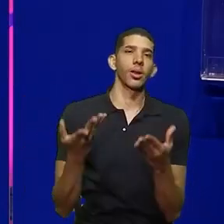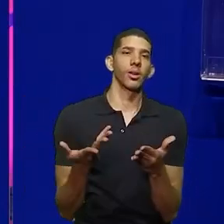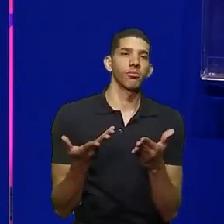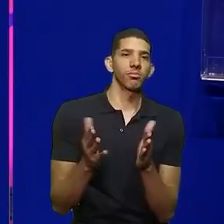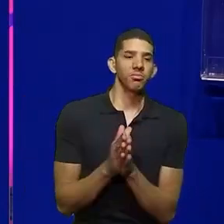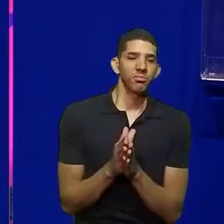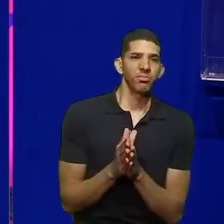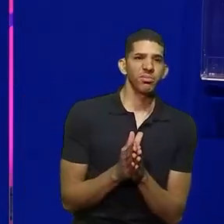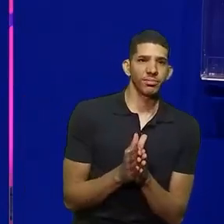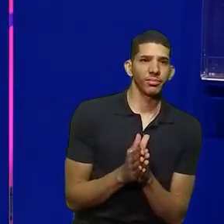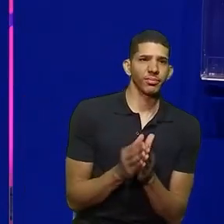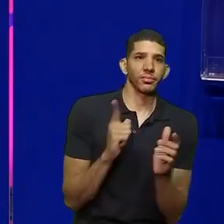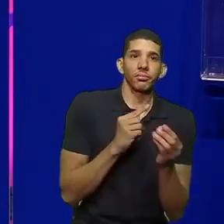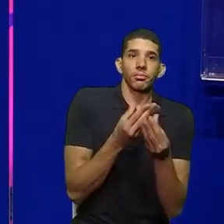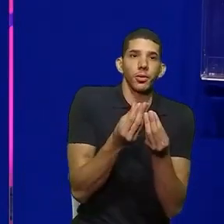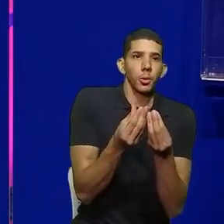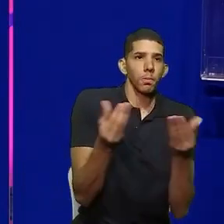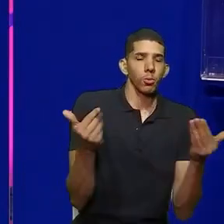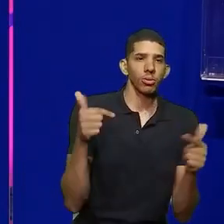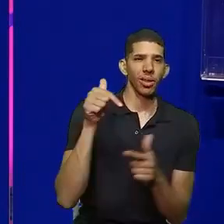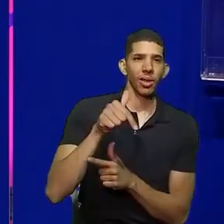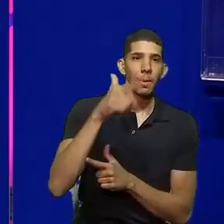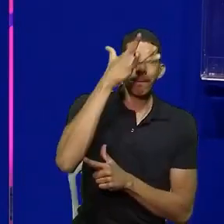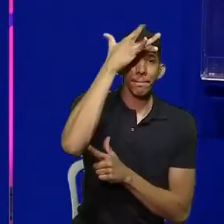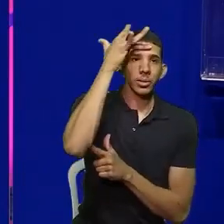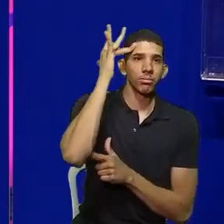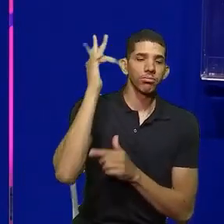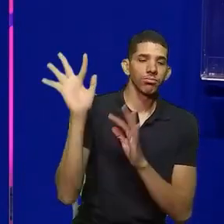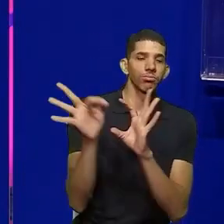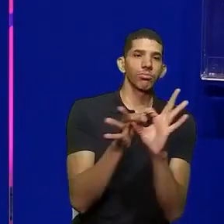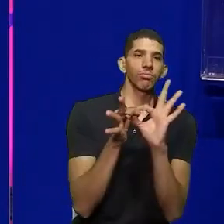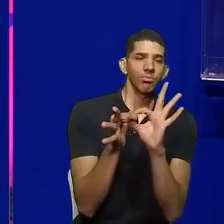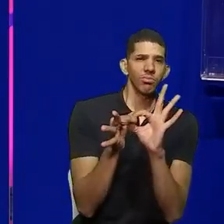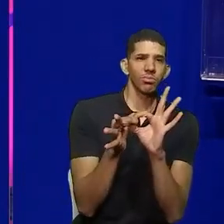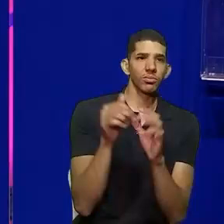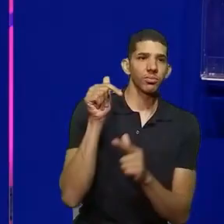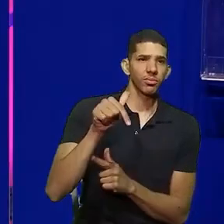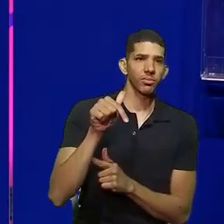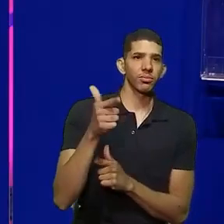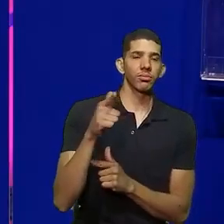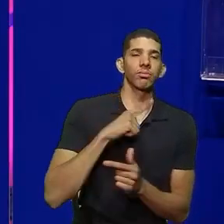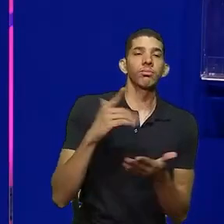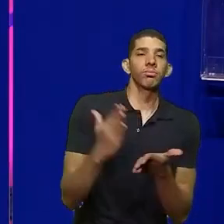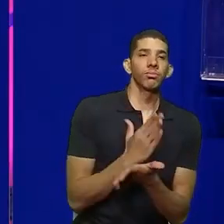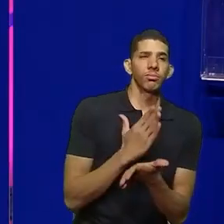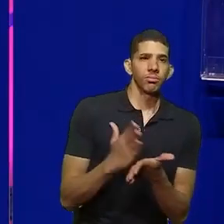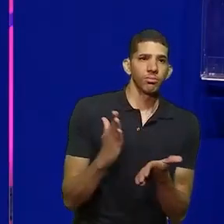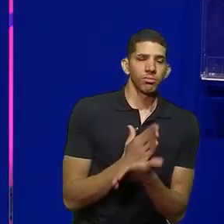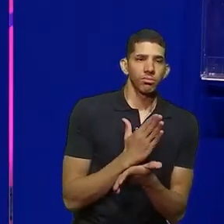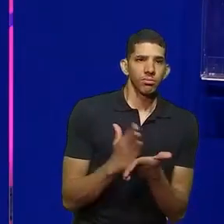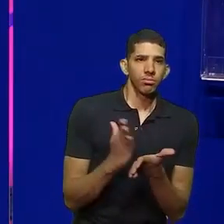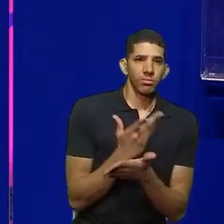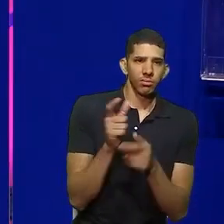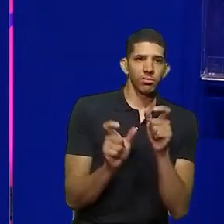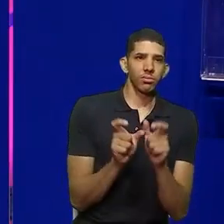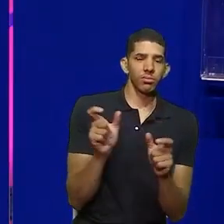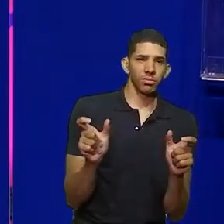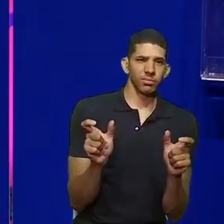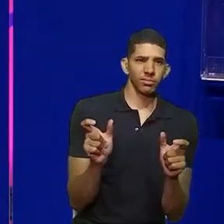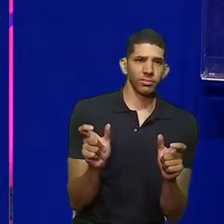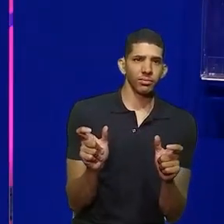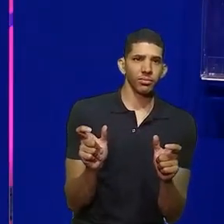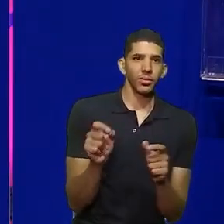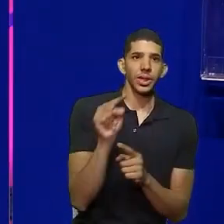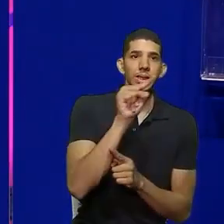ficava ali unido, e tem uns rapazes que são de lá, eles moram aqui na cidade, é o Zezé e o Carlinhos. O Zezé é muito